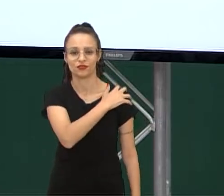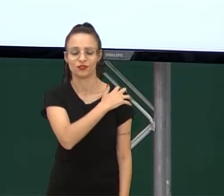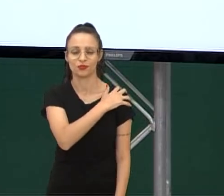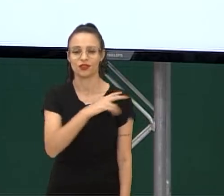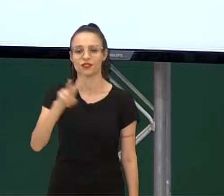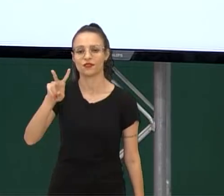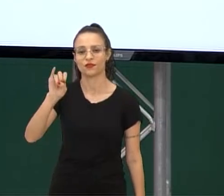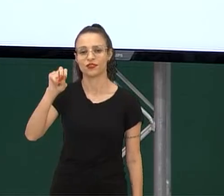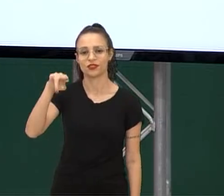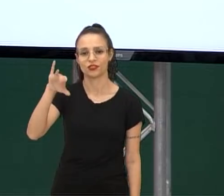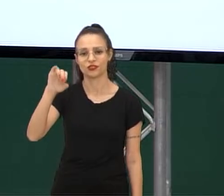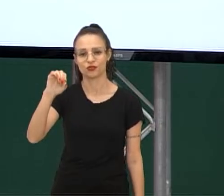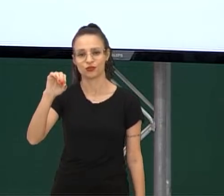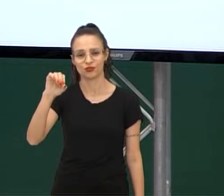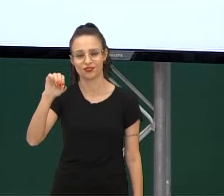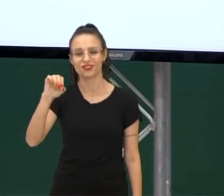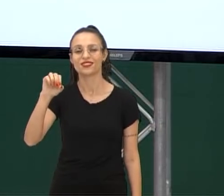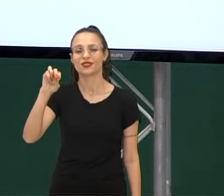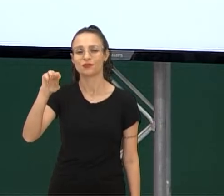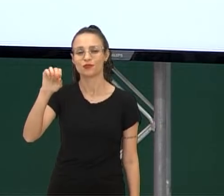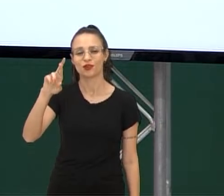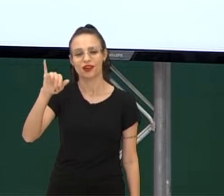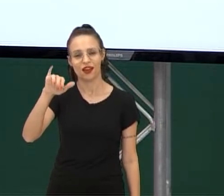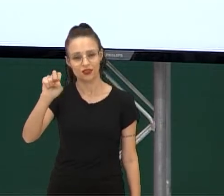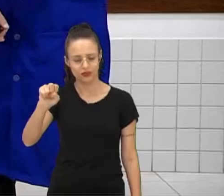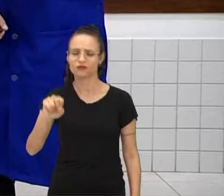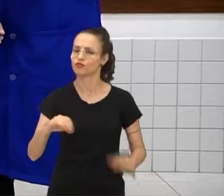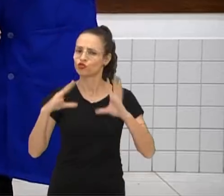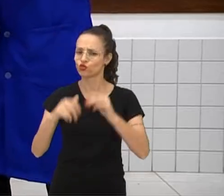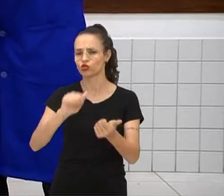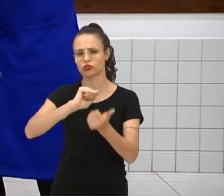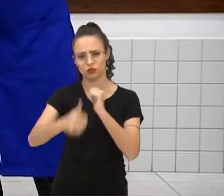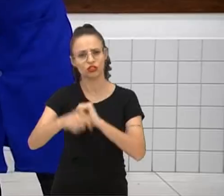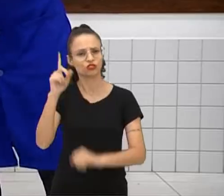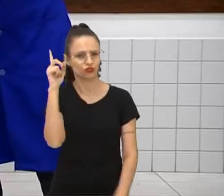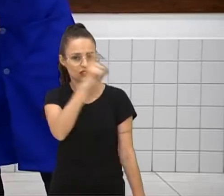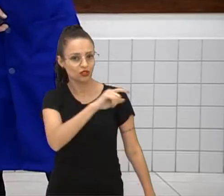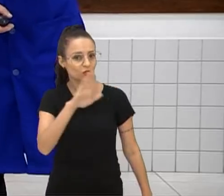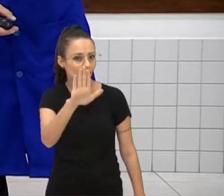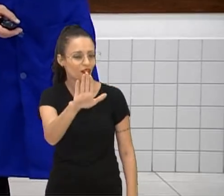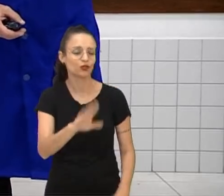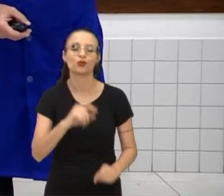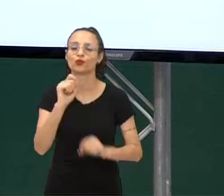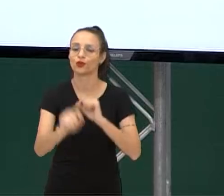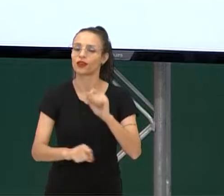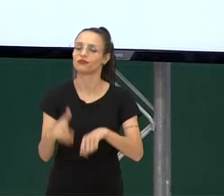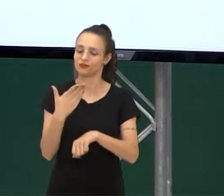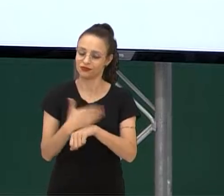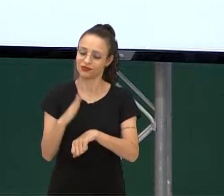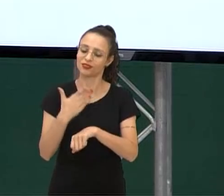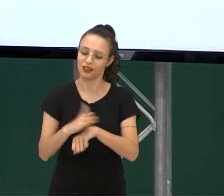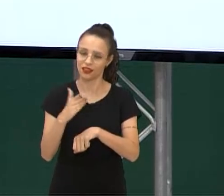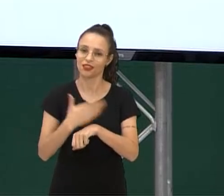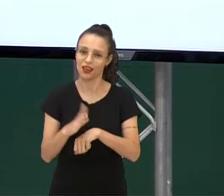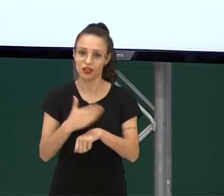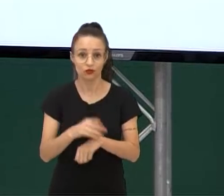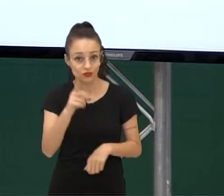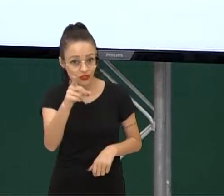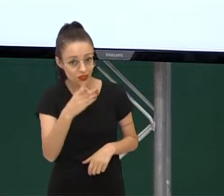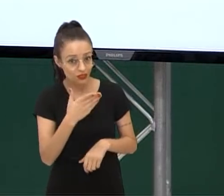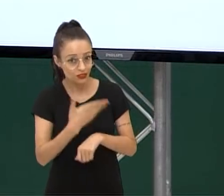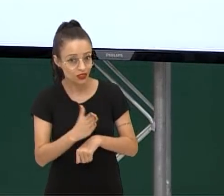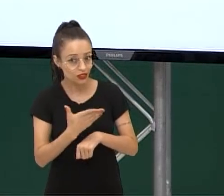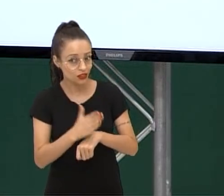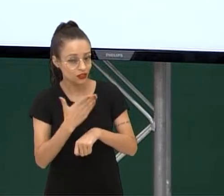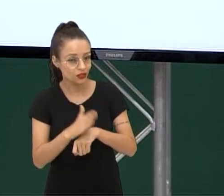de Moraes. Na verdade, todo e qualquer esporte é difícil, né? Mas o que precisa fazer? Tudo é treinável. À medida que você